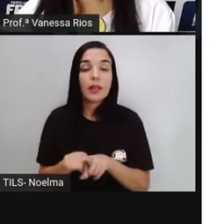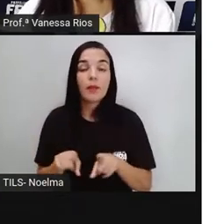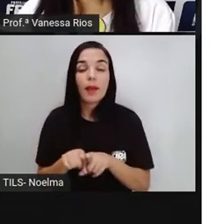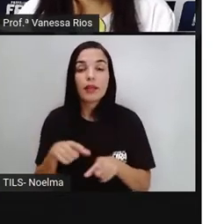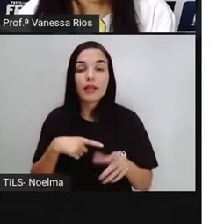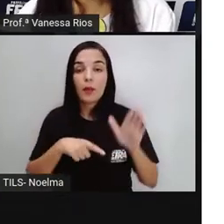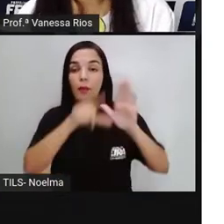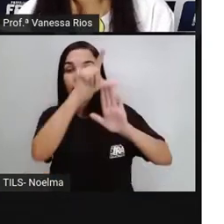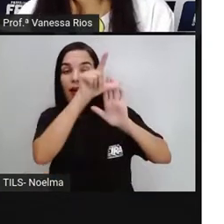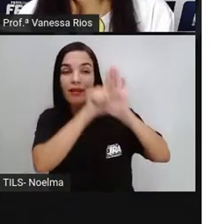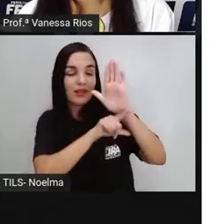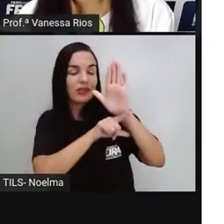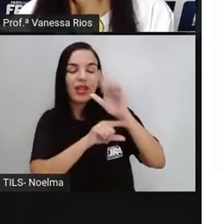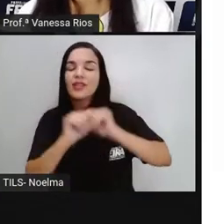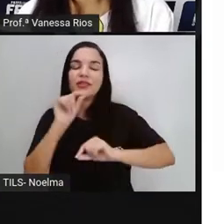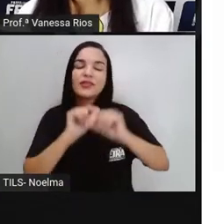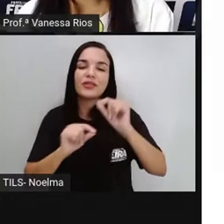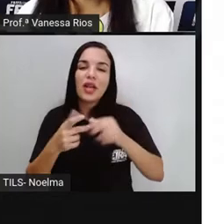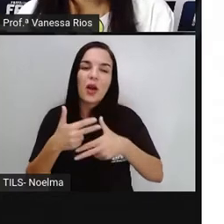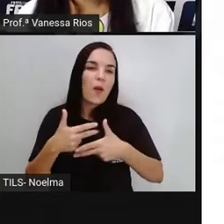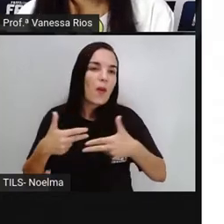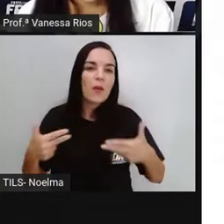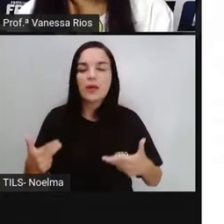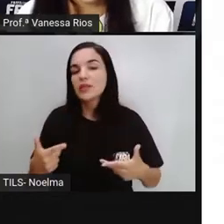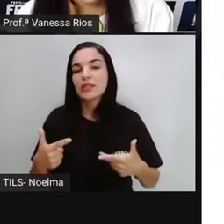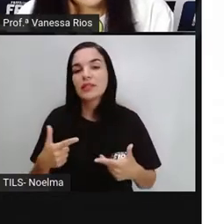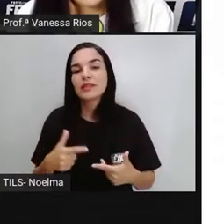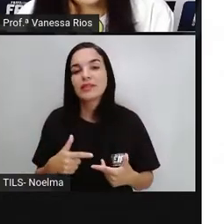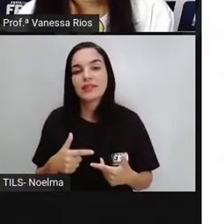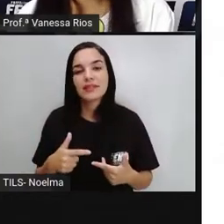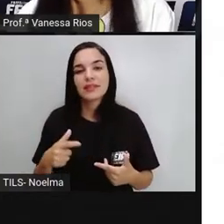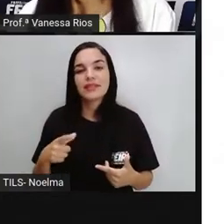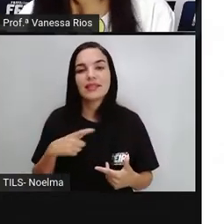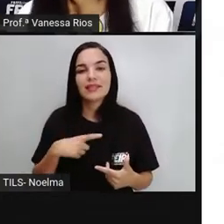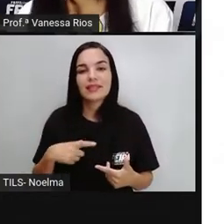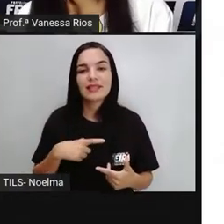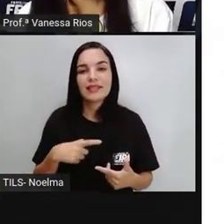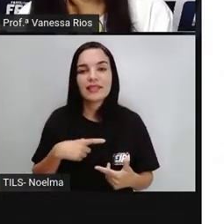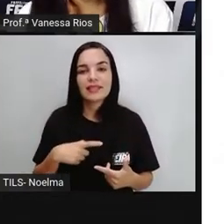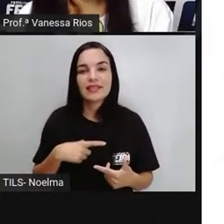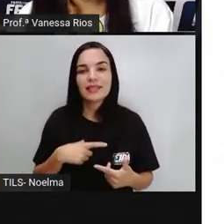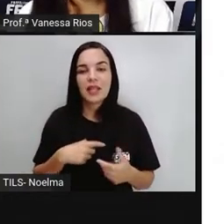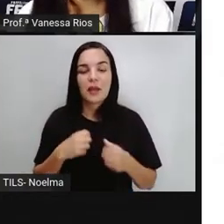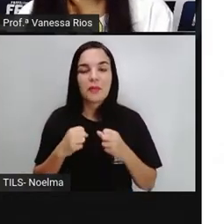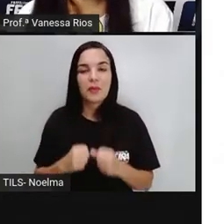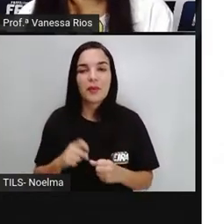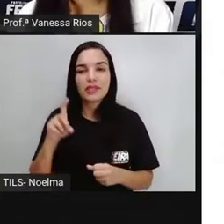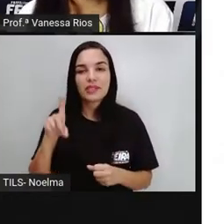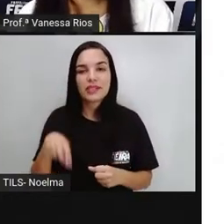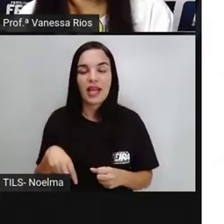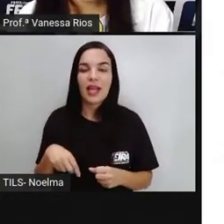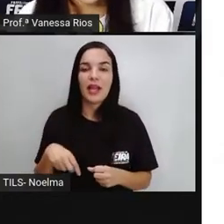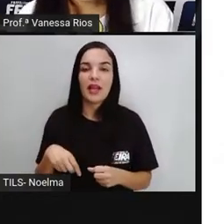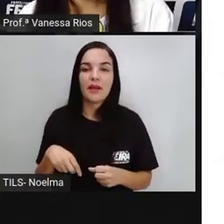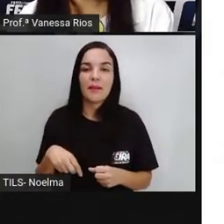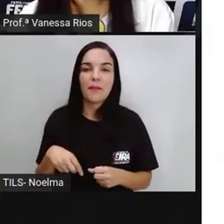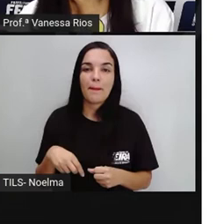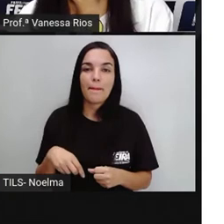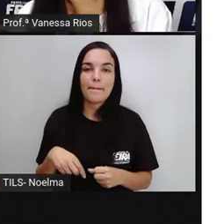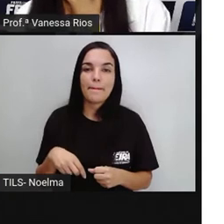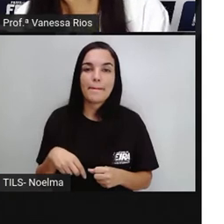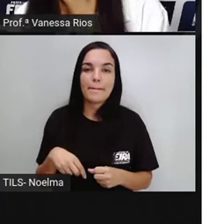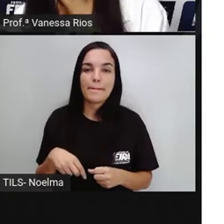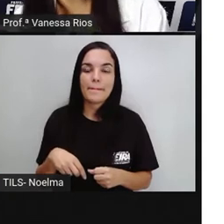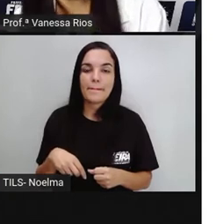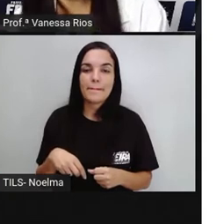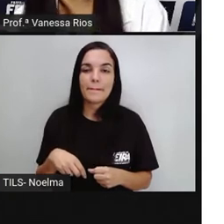aí uma lista de bens materiais que são considerados patrimônios culturais materiais. E aí a